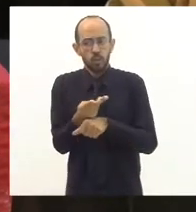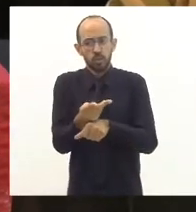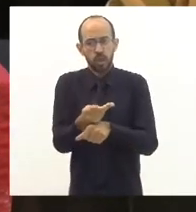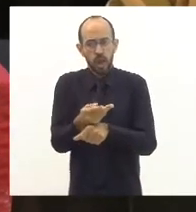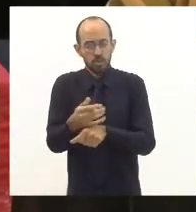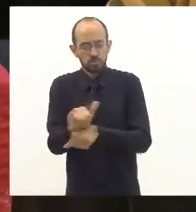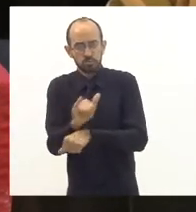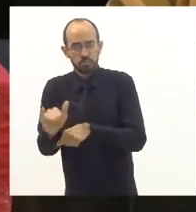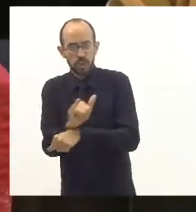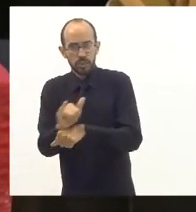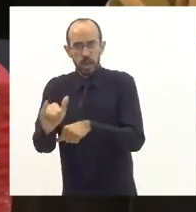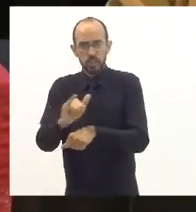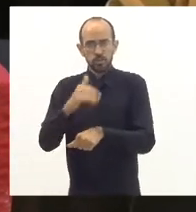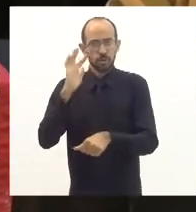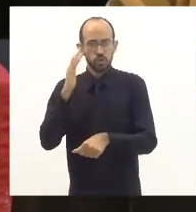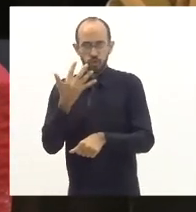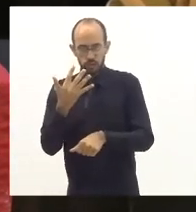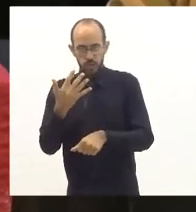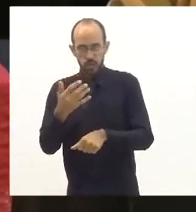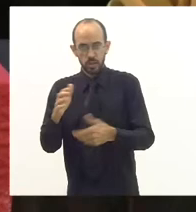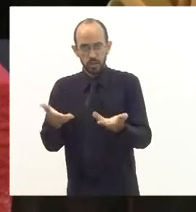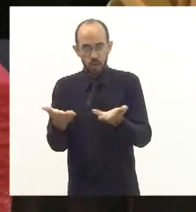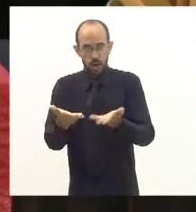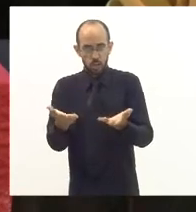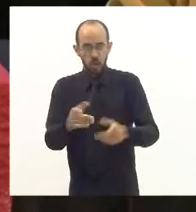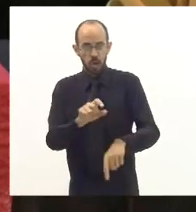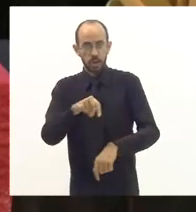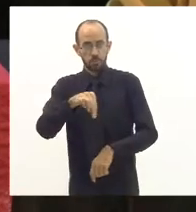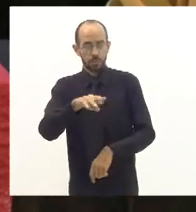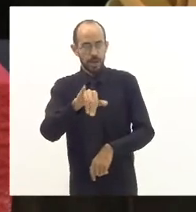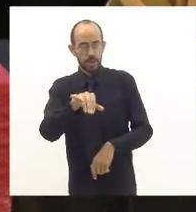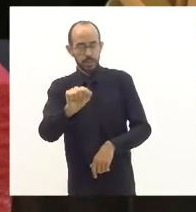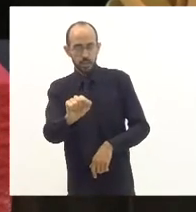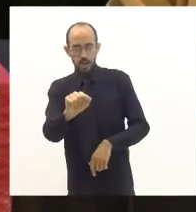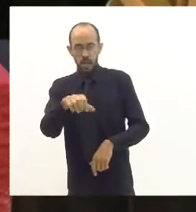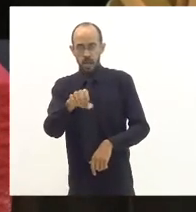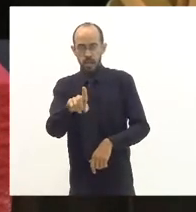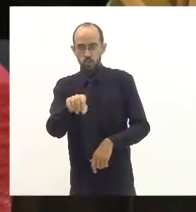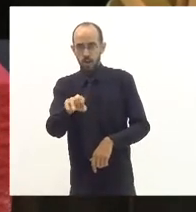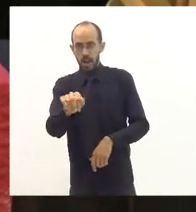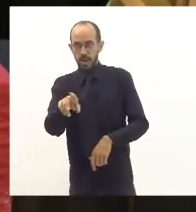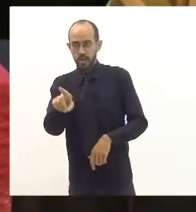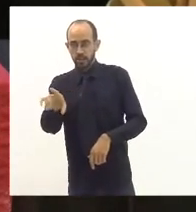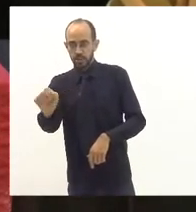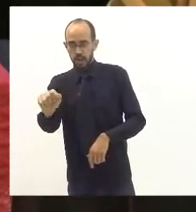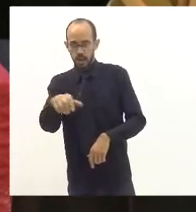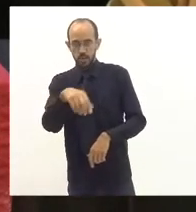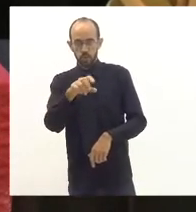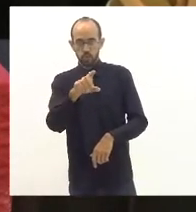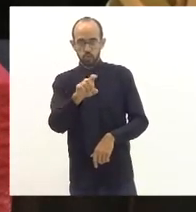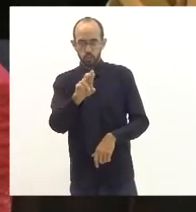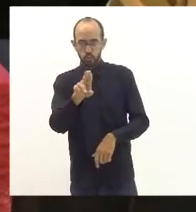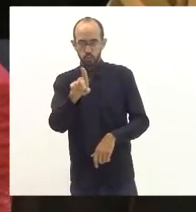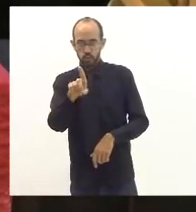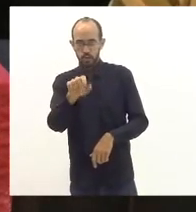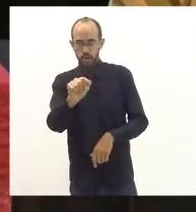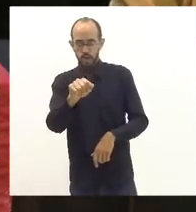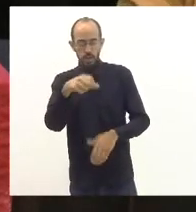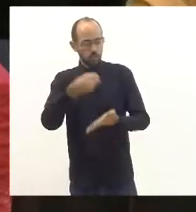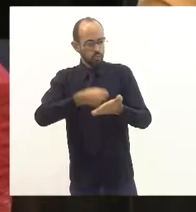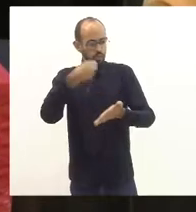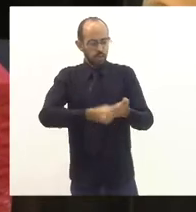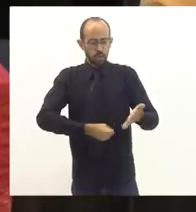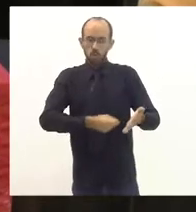avancem. Então, agora, quem que a gente vai ouvir? É a Maria Eduarda Duda, nossa combativa companheira.